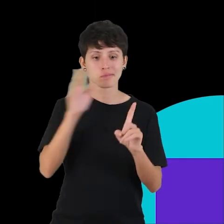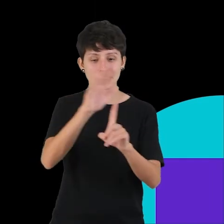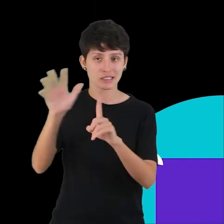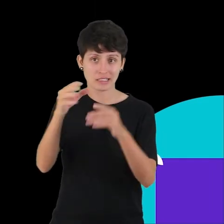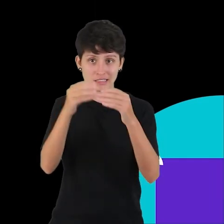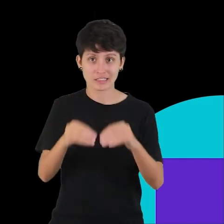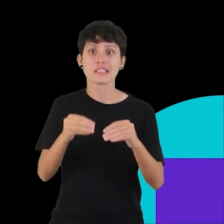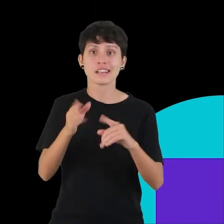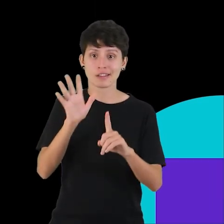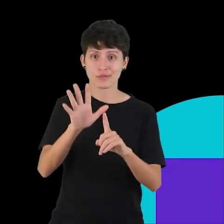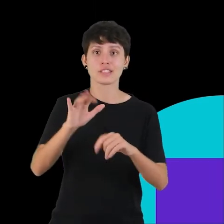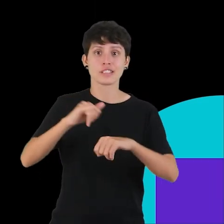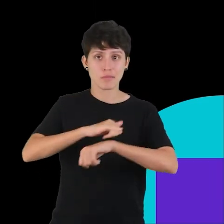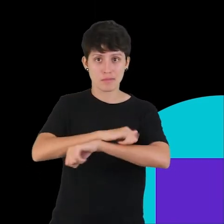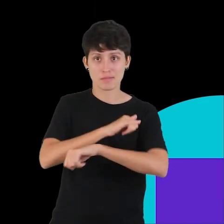Vamos lá, pessoal.